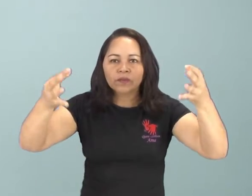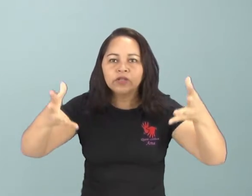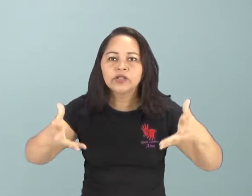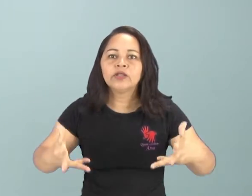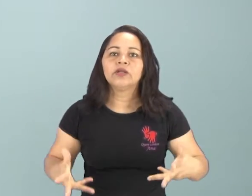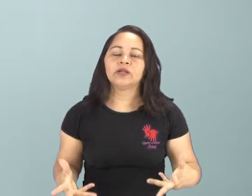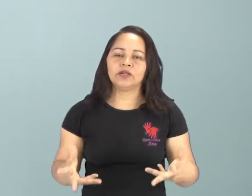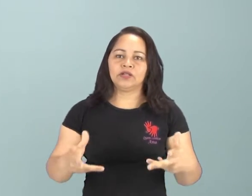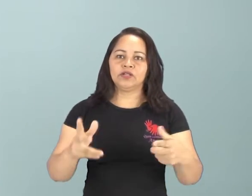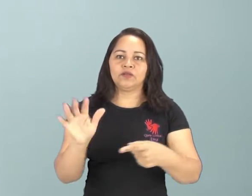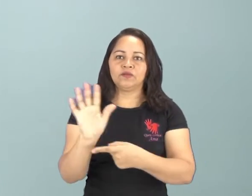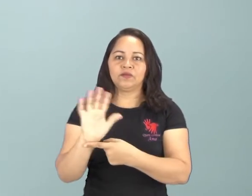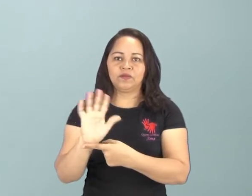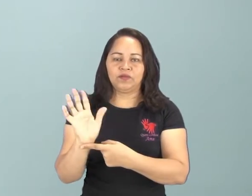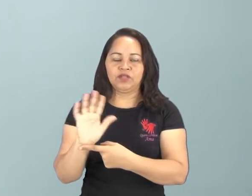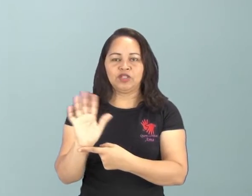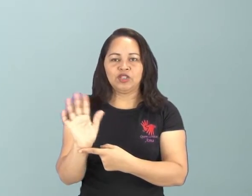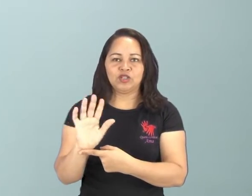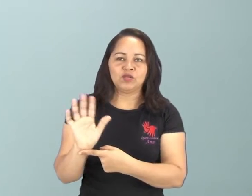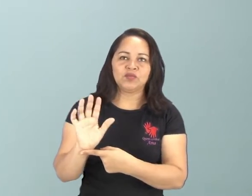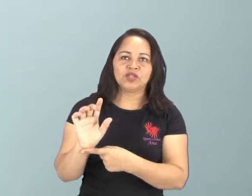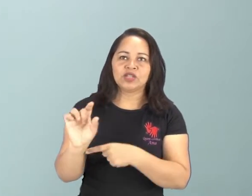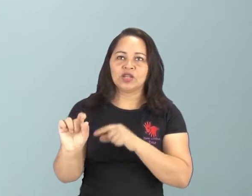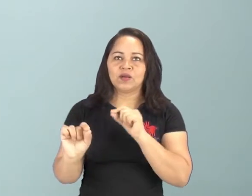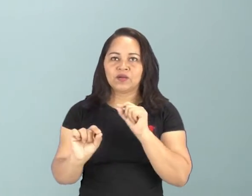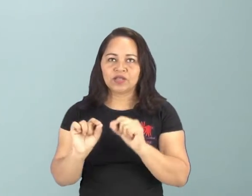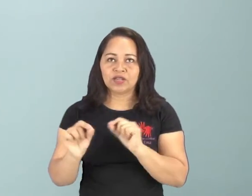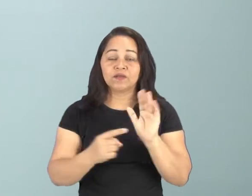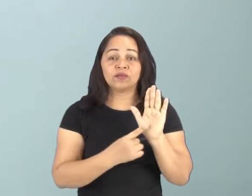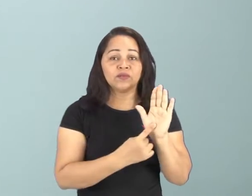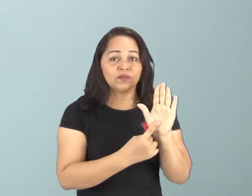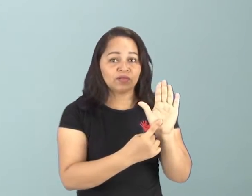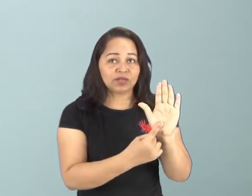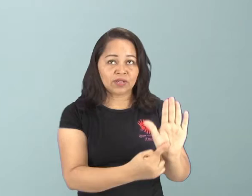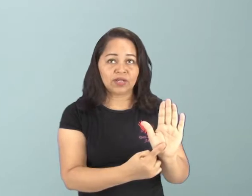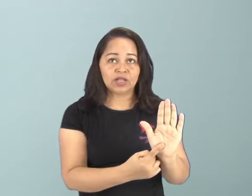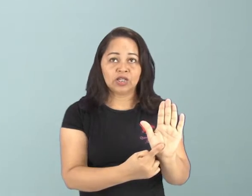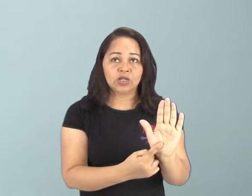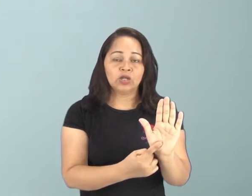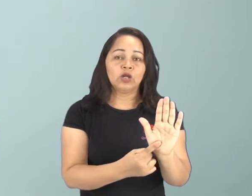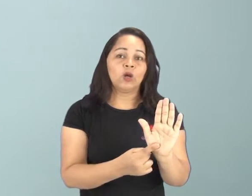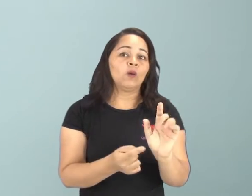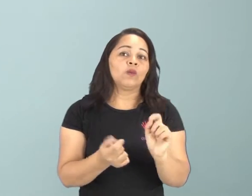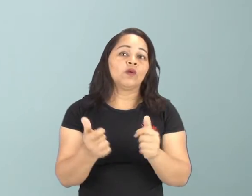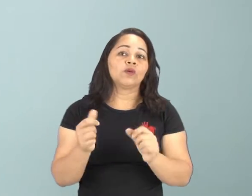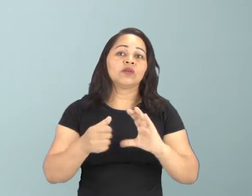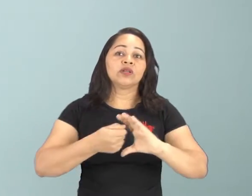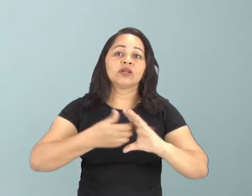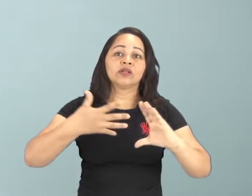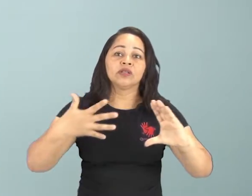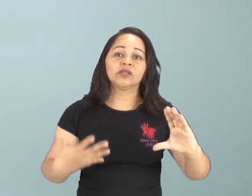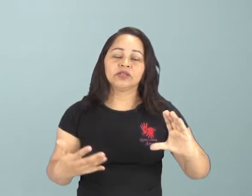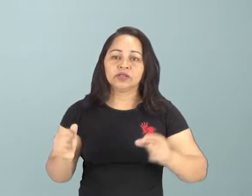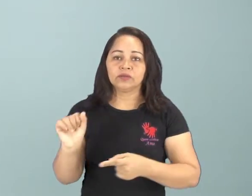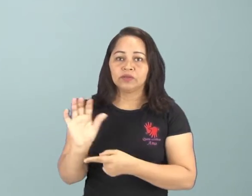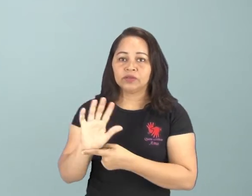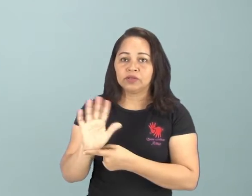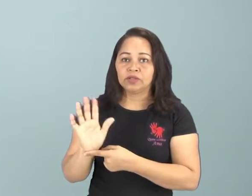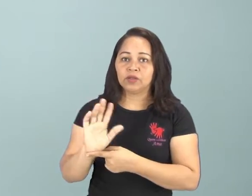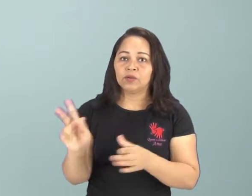desse filme, que vai nos levar e vai nos mostrar um pouquinho dessa característica do